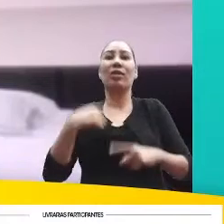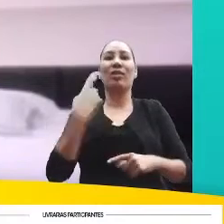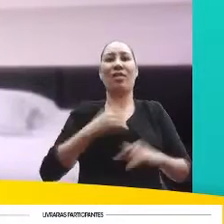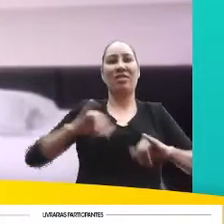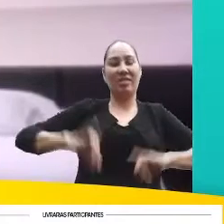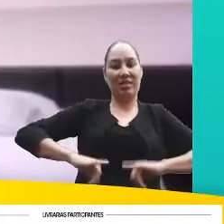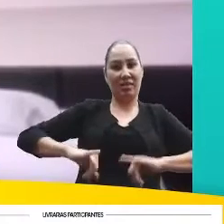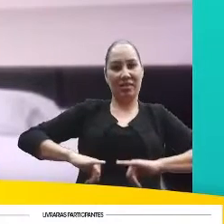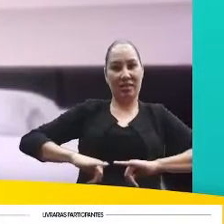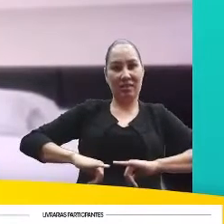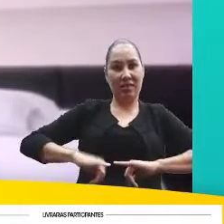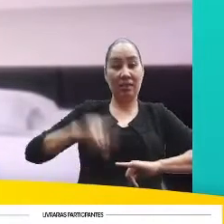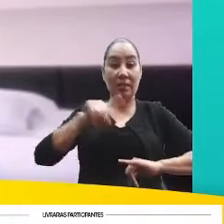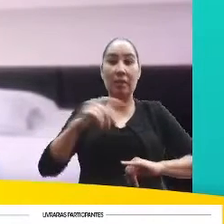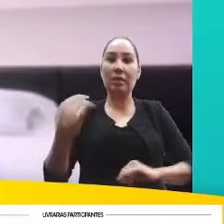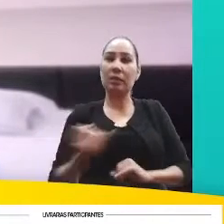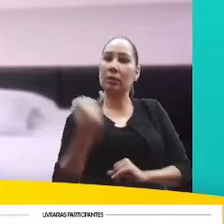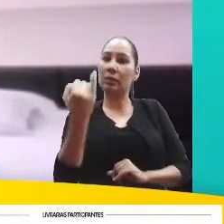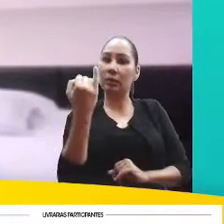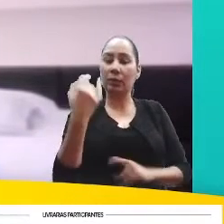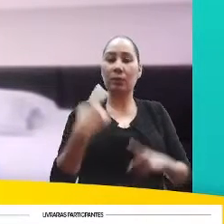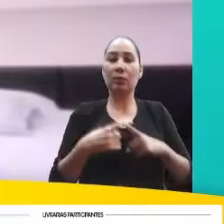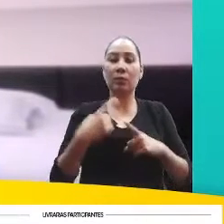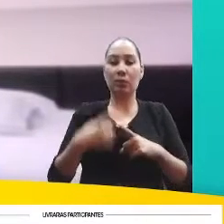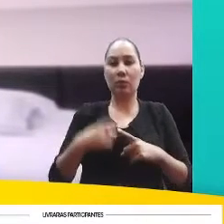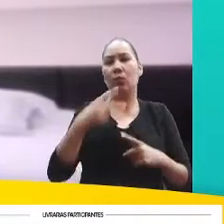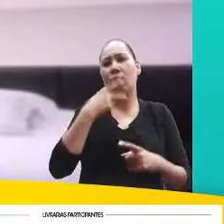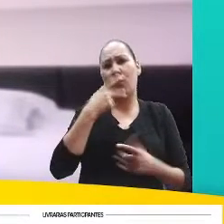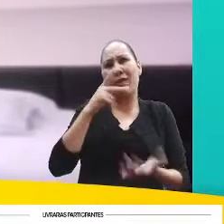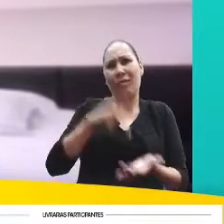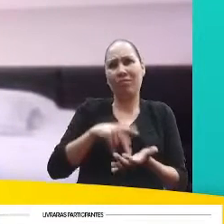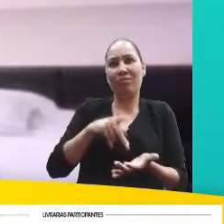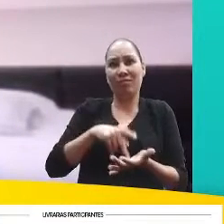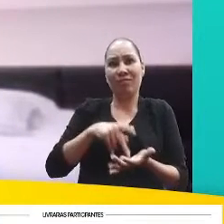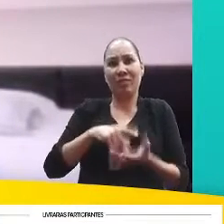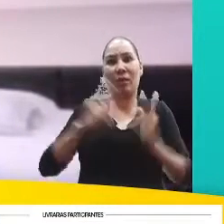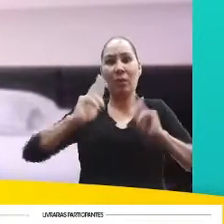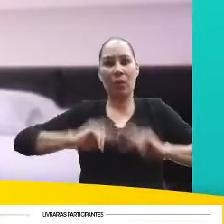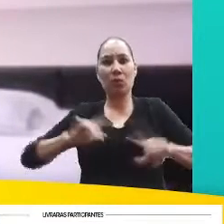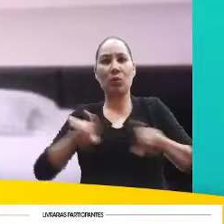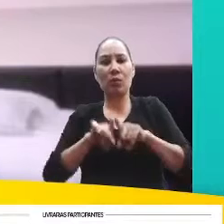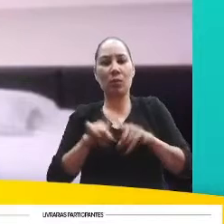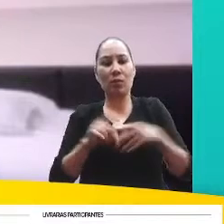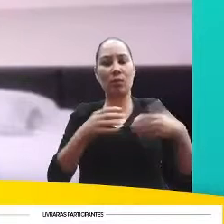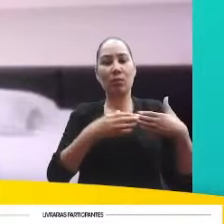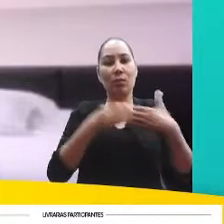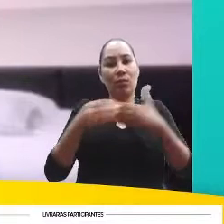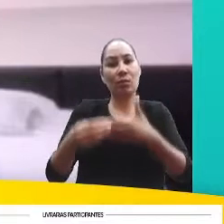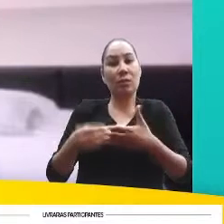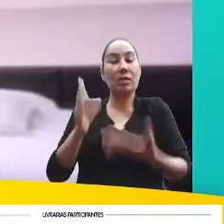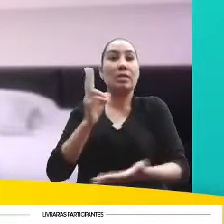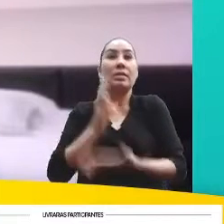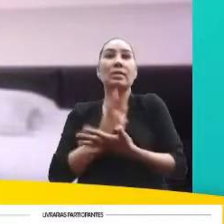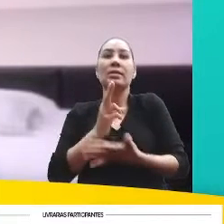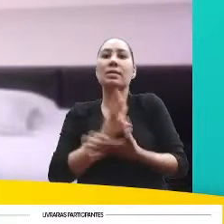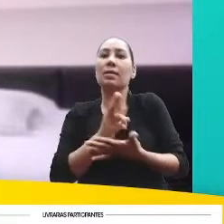E é tão importante isso porque, vou ser sincero, Bruno, e com as pessoas que estão nos acompanhando, sempre me causou